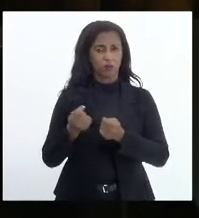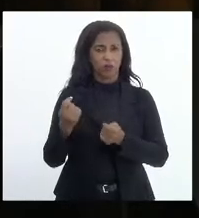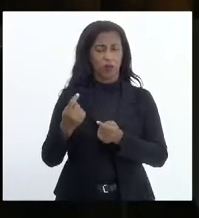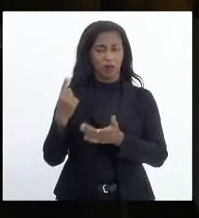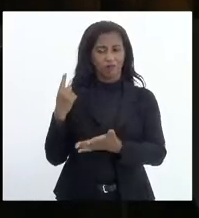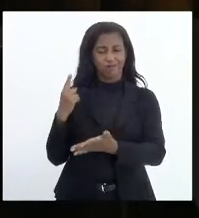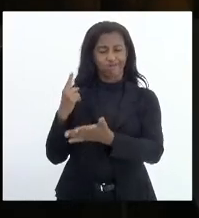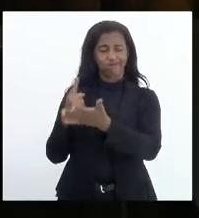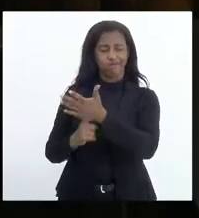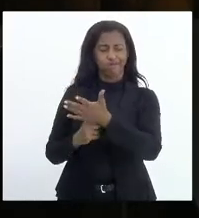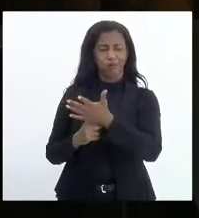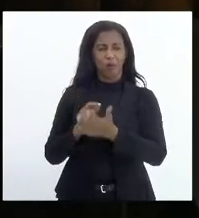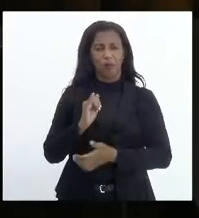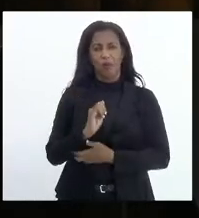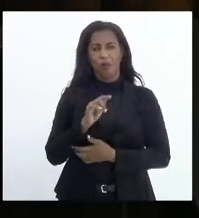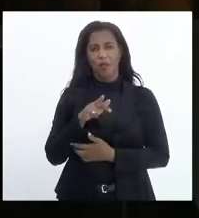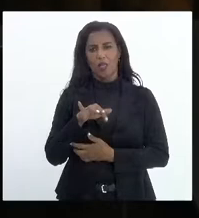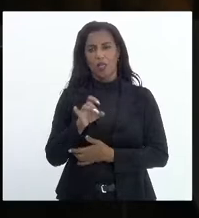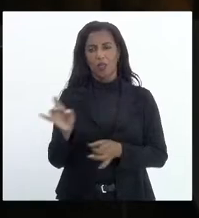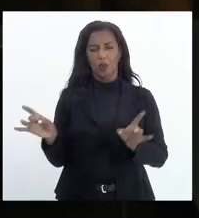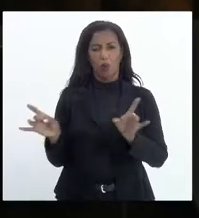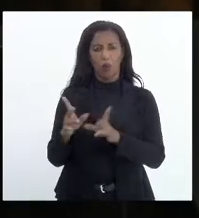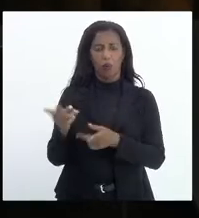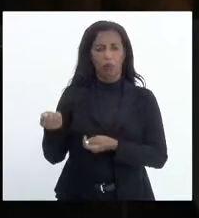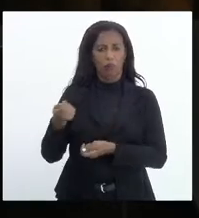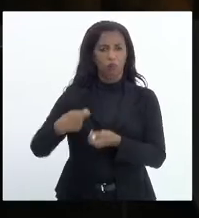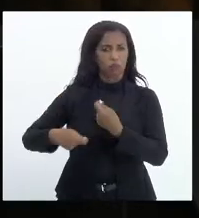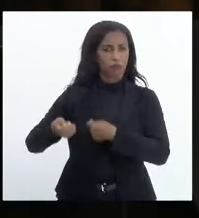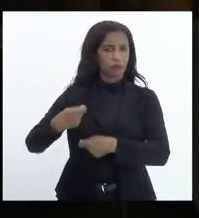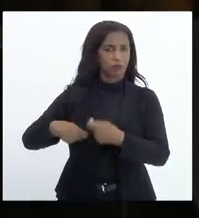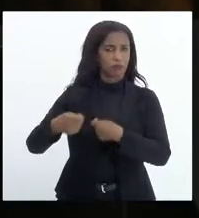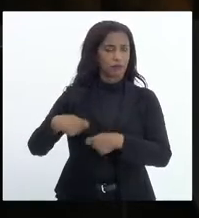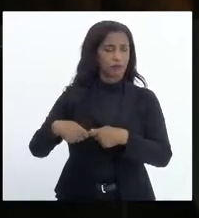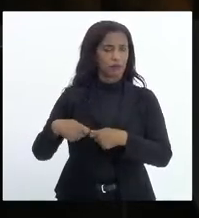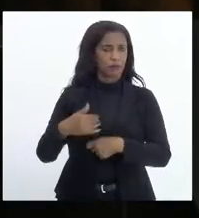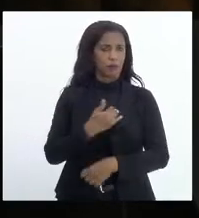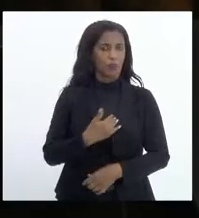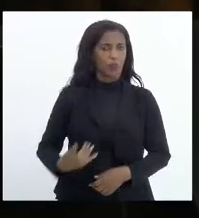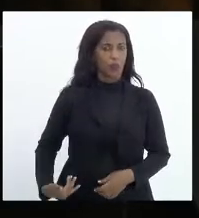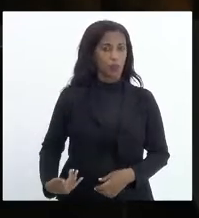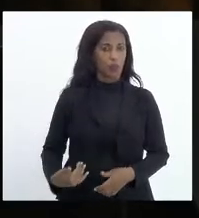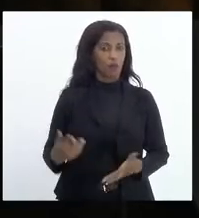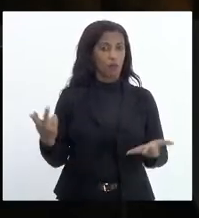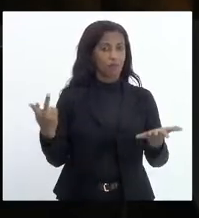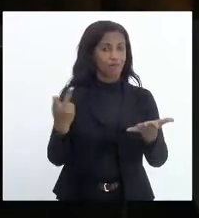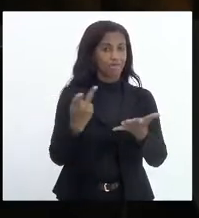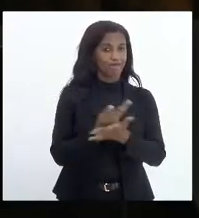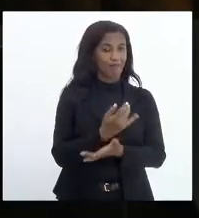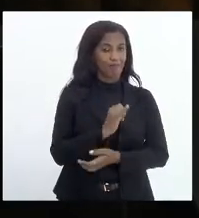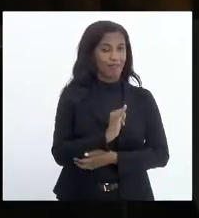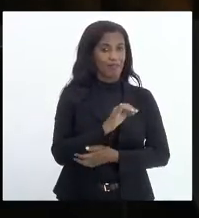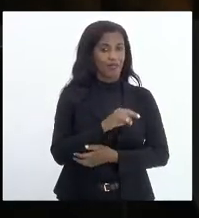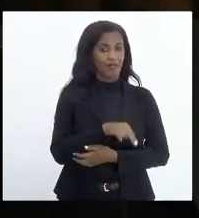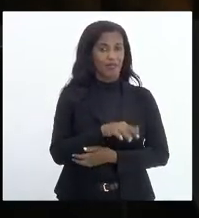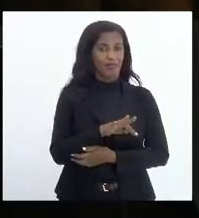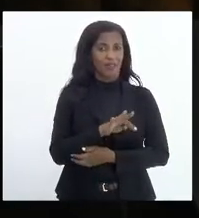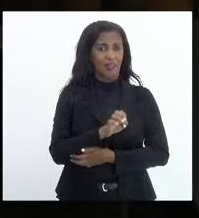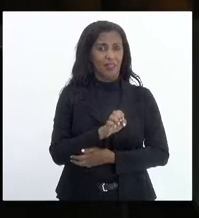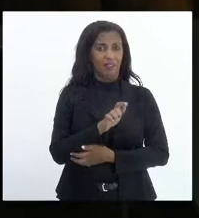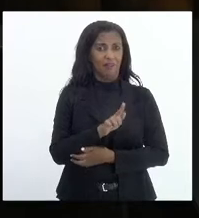ilícito Espanha administração pública ao risco a integridade